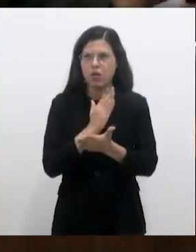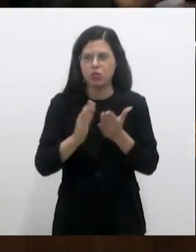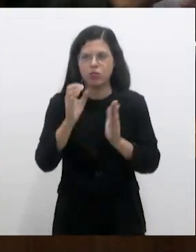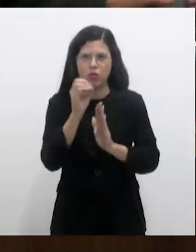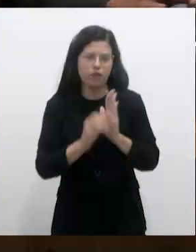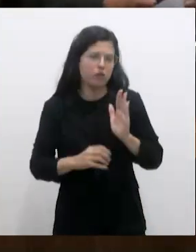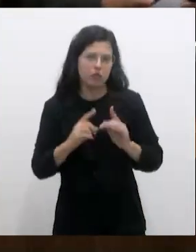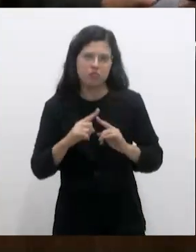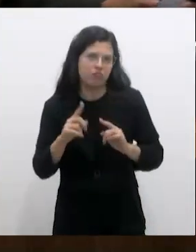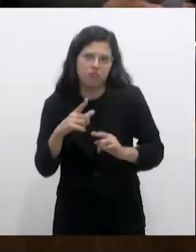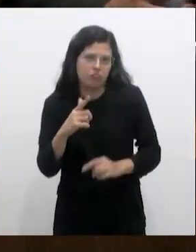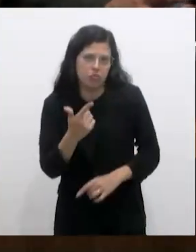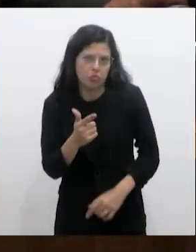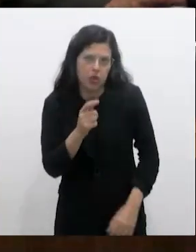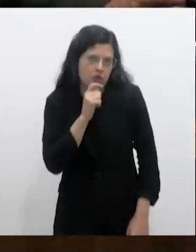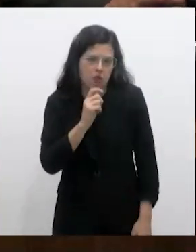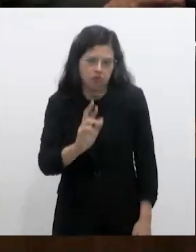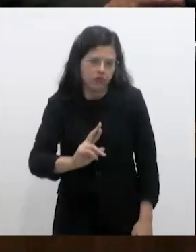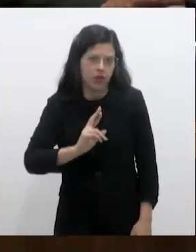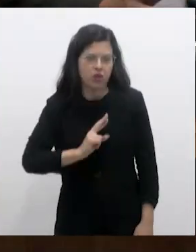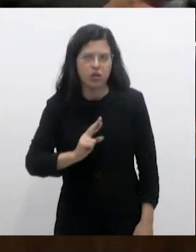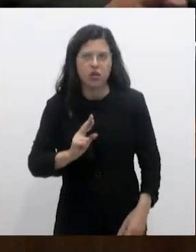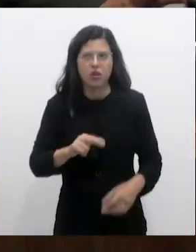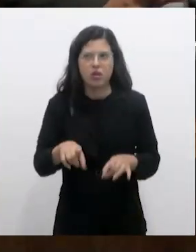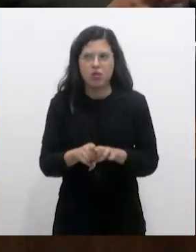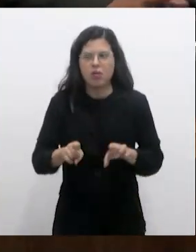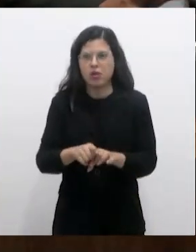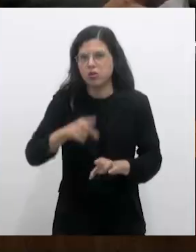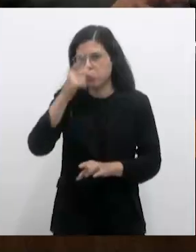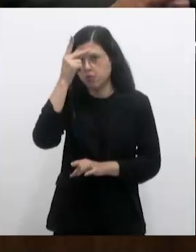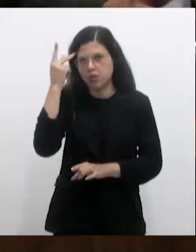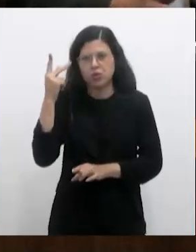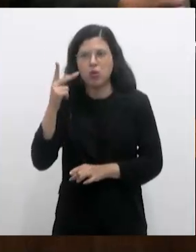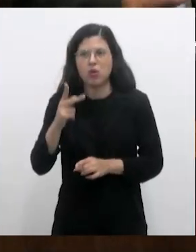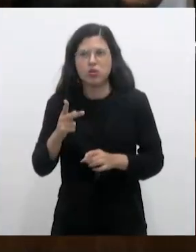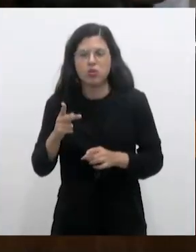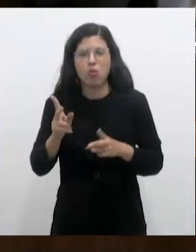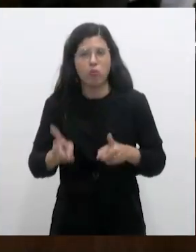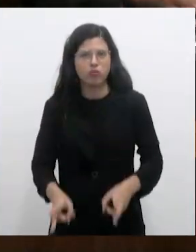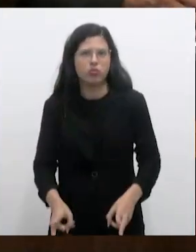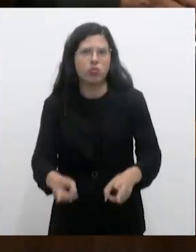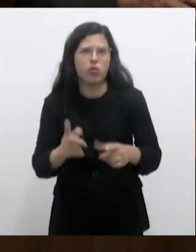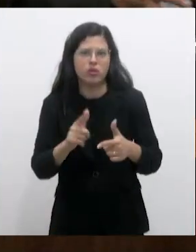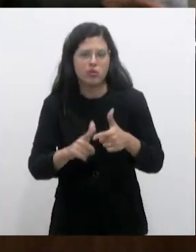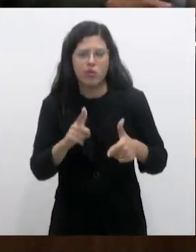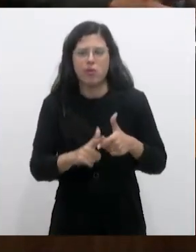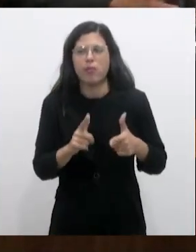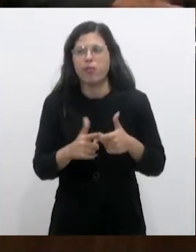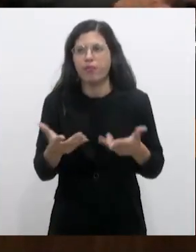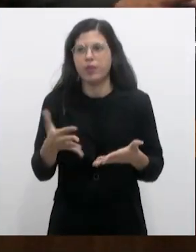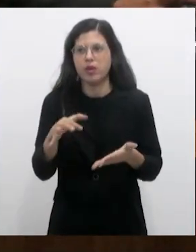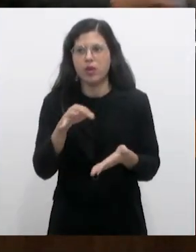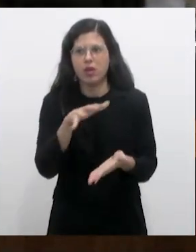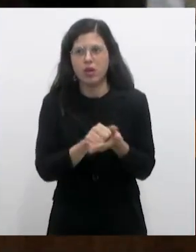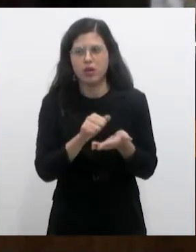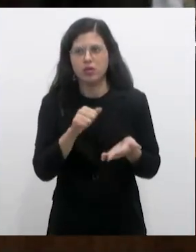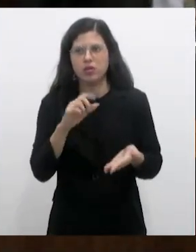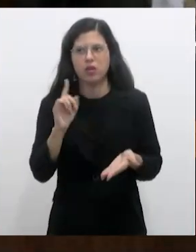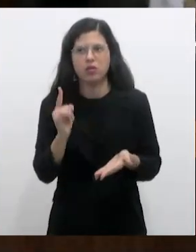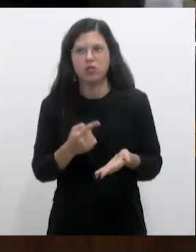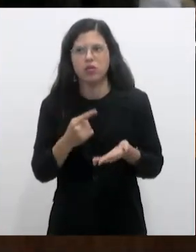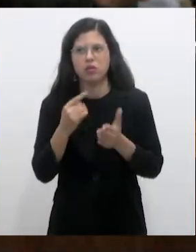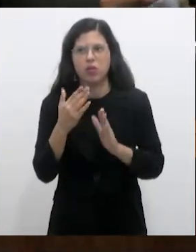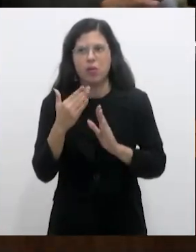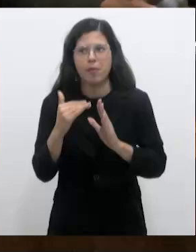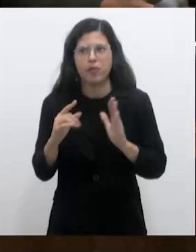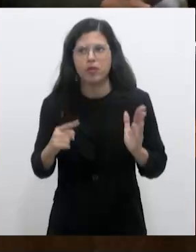menos essas pessoas aí tiveram a regularização das suas fitas. Então, queria que ficasse registrado aqui e nós vamos encaminhar